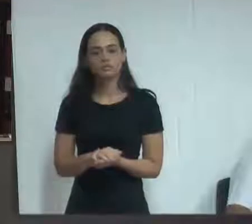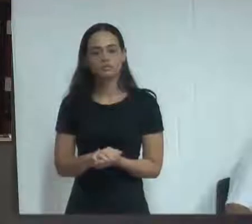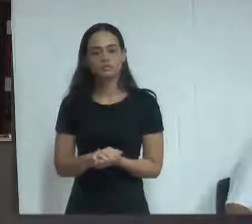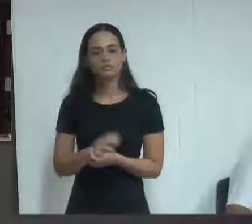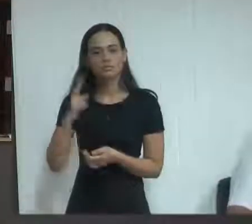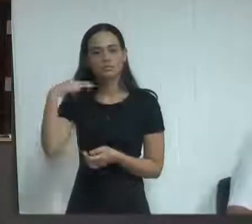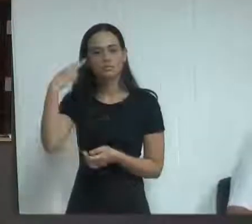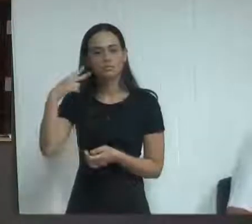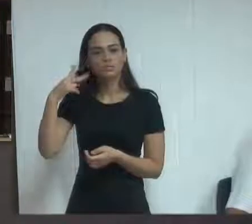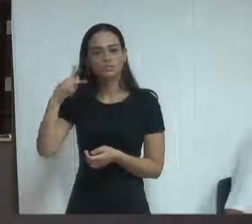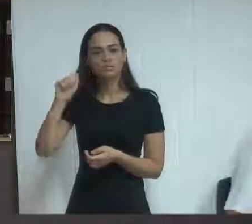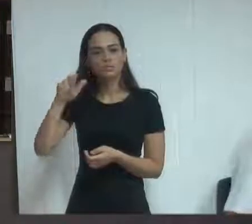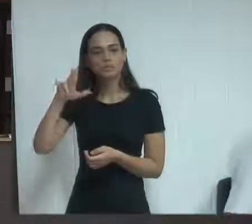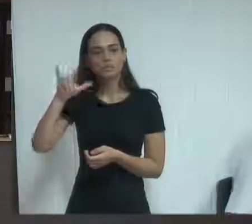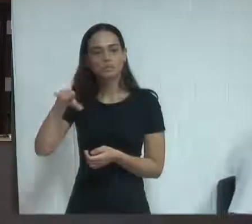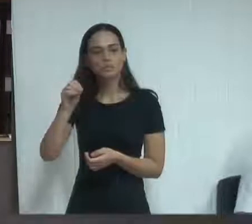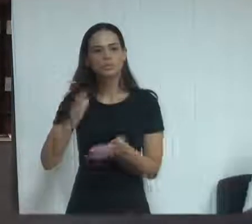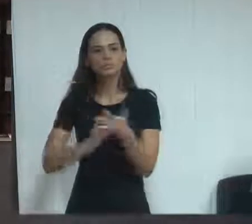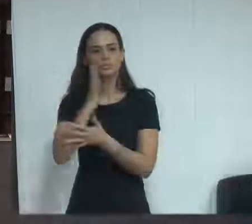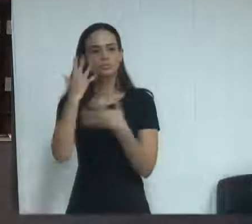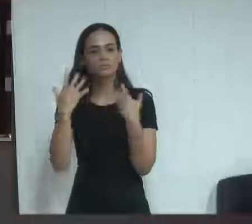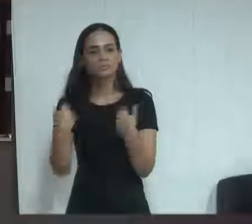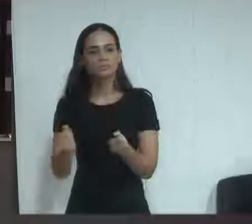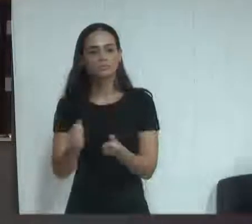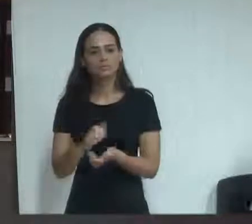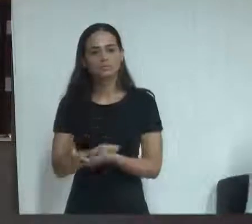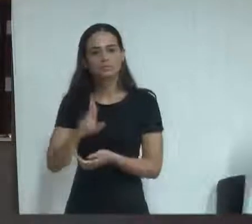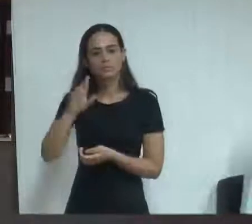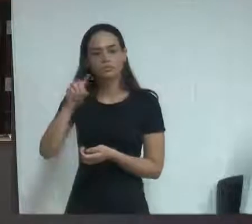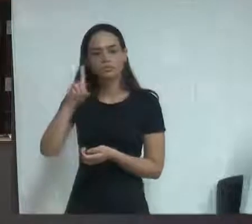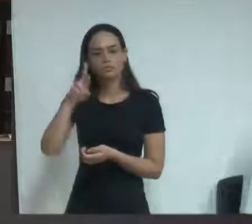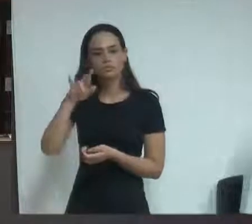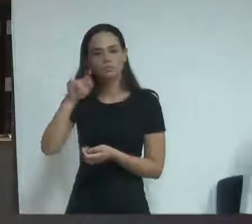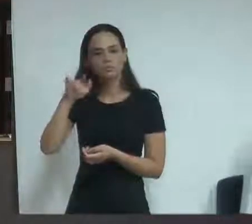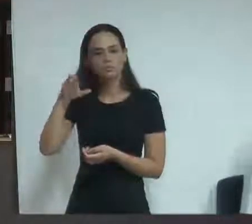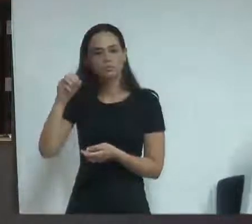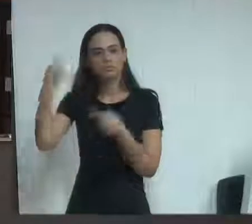Vereador Paulinho Palmeira. Aprovo. Vereador Rodrigo Paixão. Reprovo.